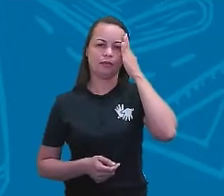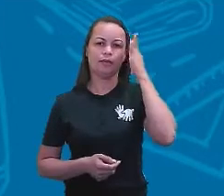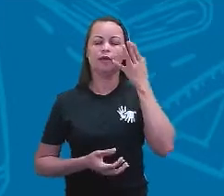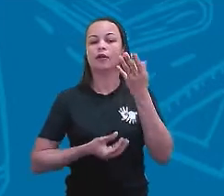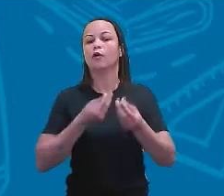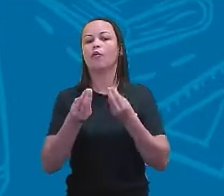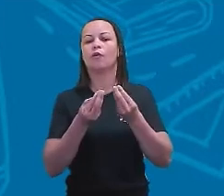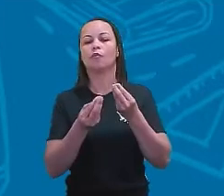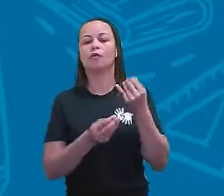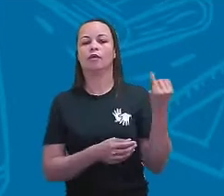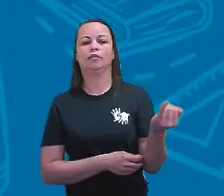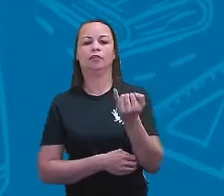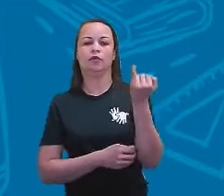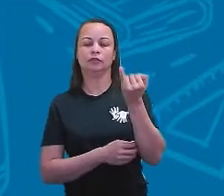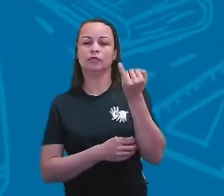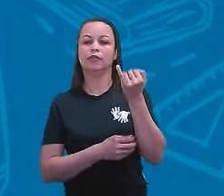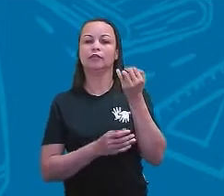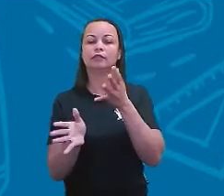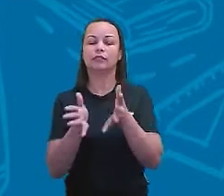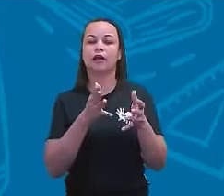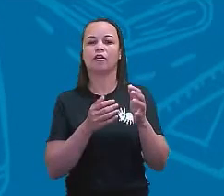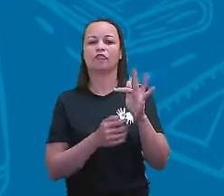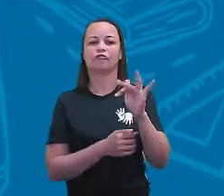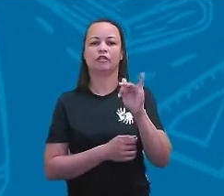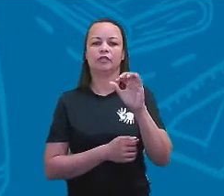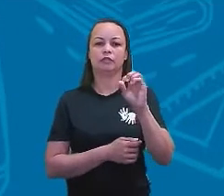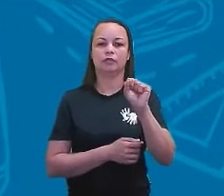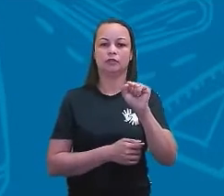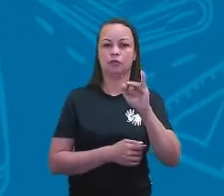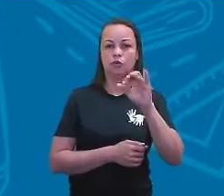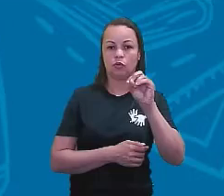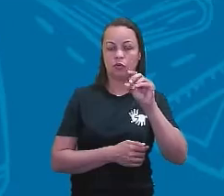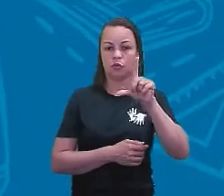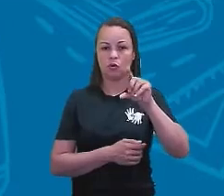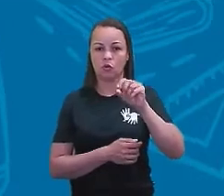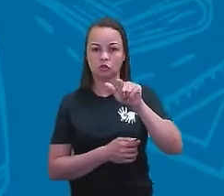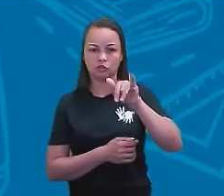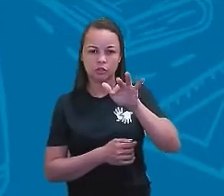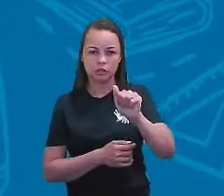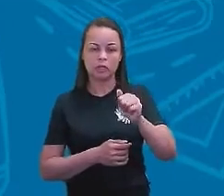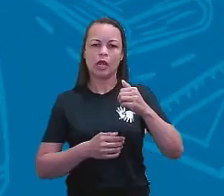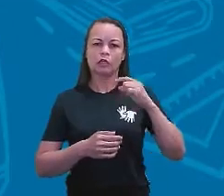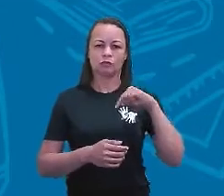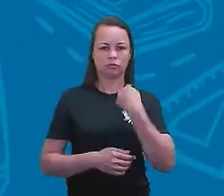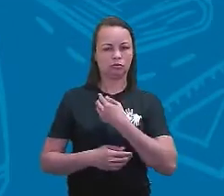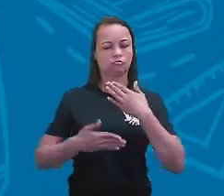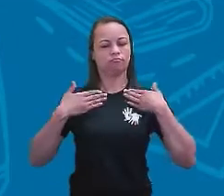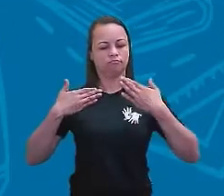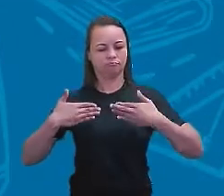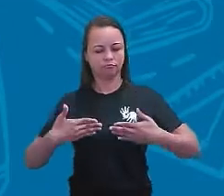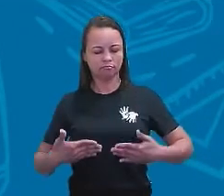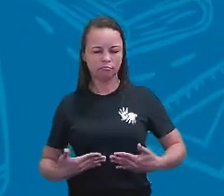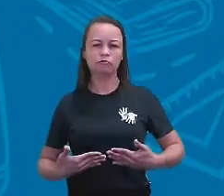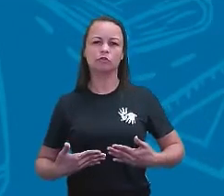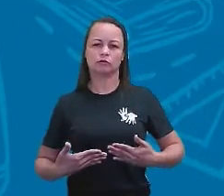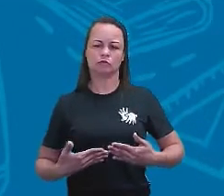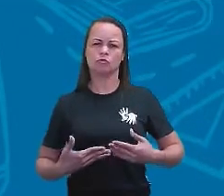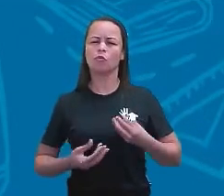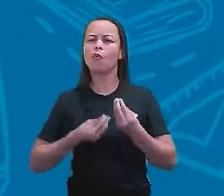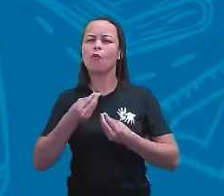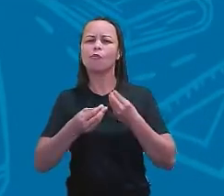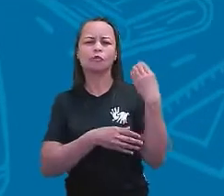é importante compreender a fisiologia do nosso corpo. Como fisiologia é muito massa, como